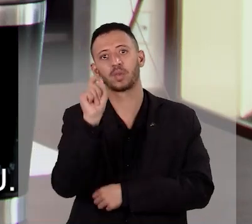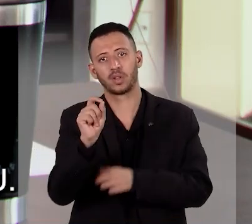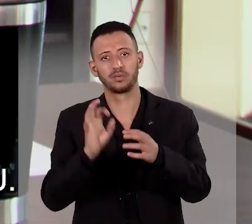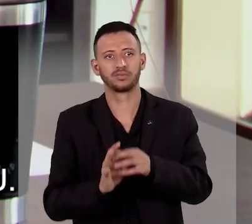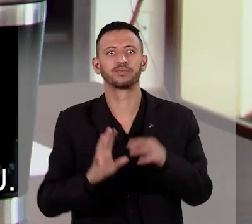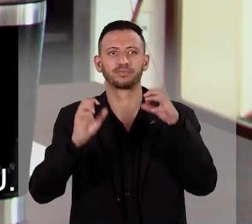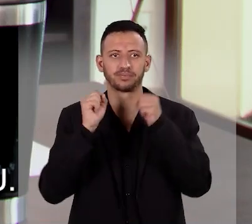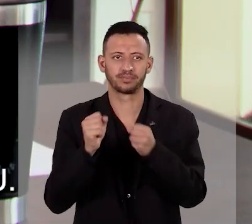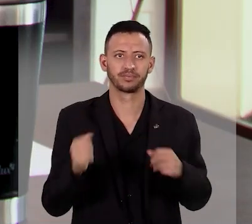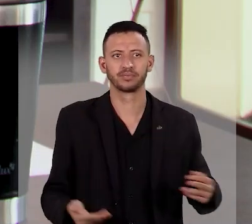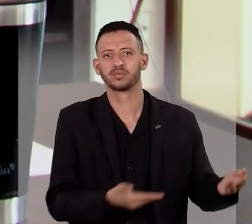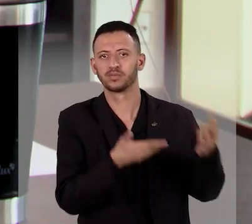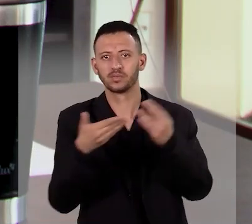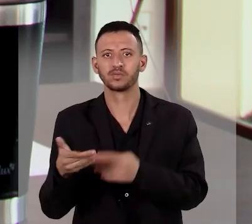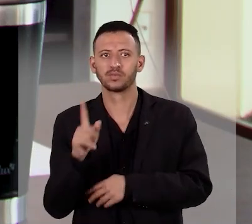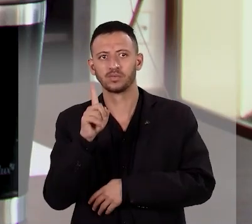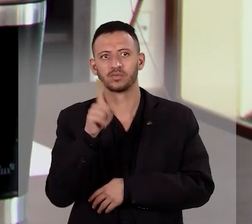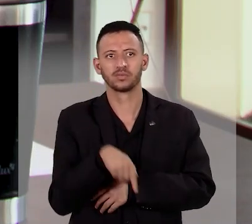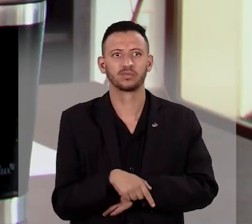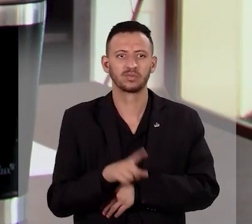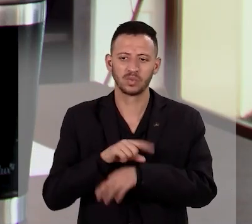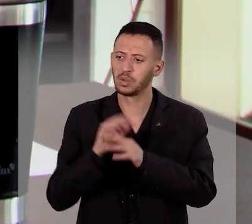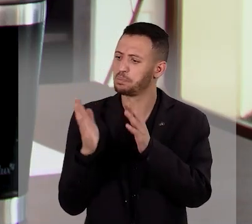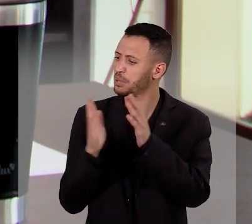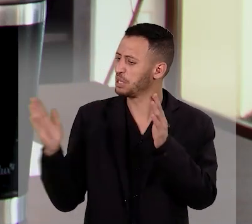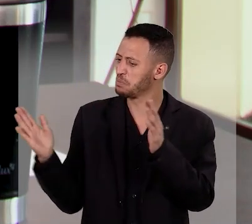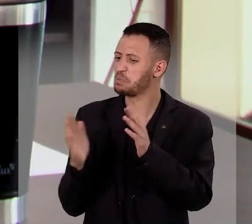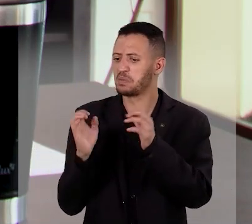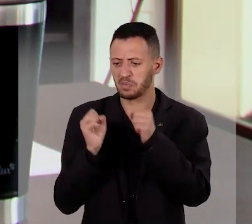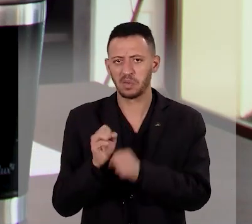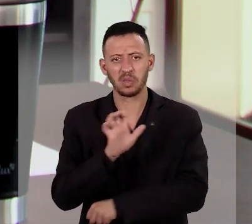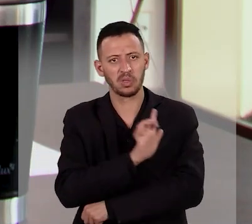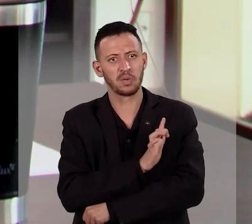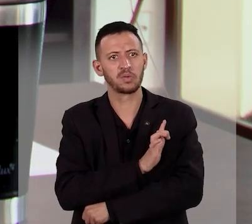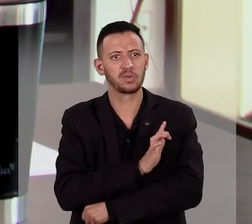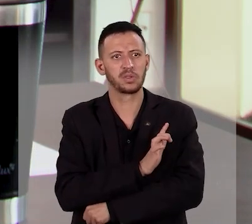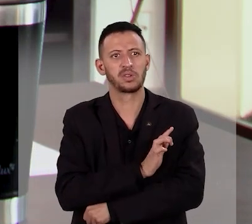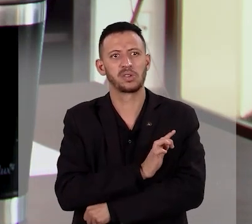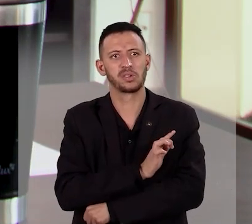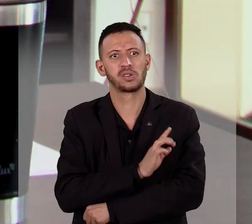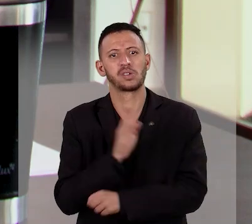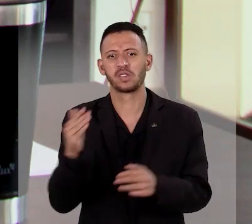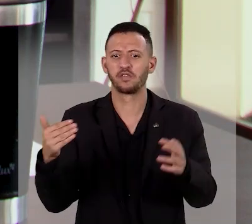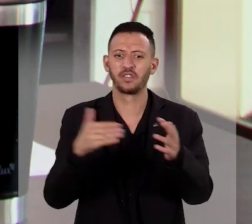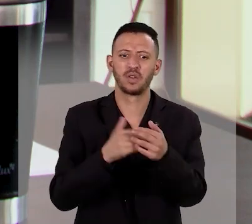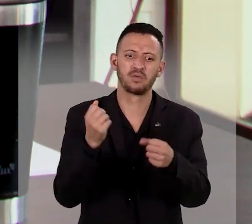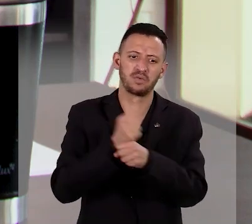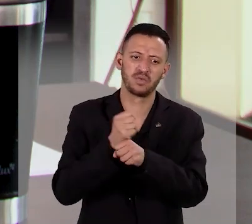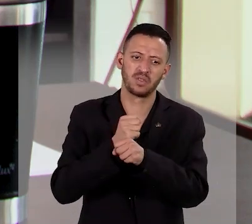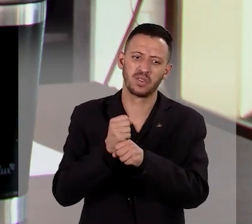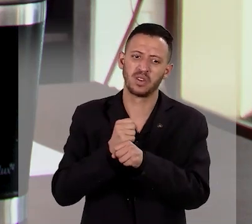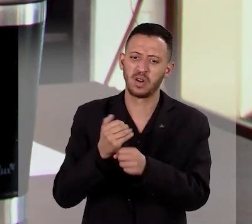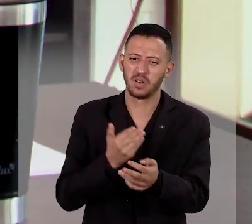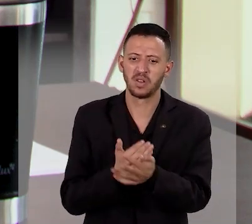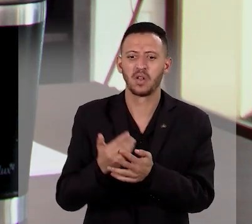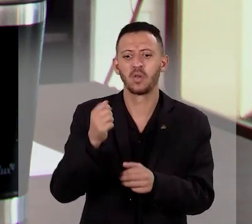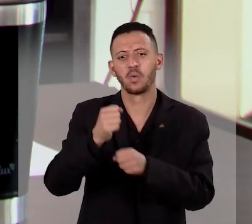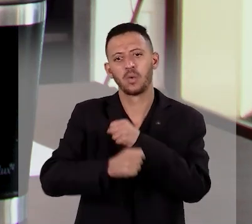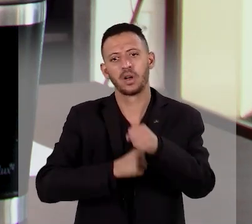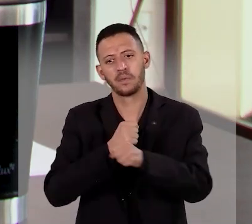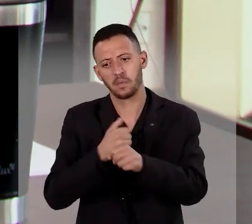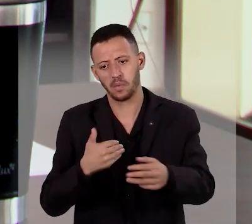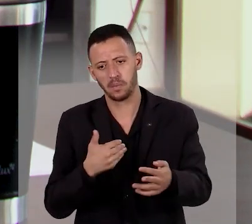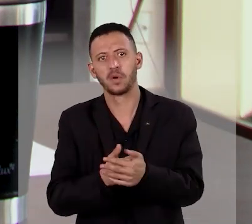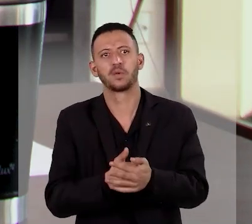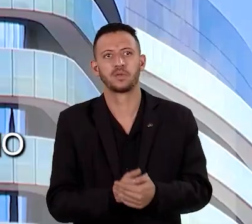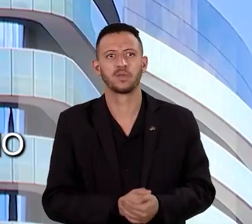o pessoal autorizou, aí eu podia trazer ela nesse pequeno período, né, que teve de final de ano, né, até o início